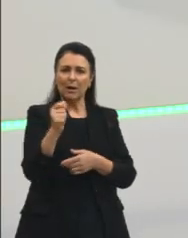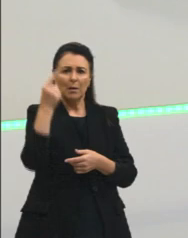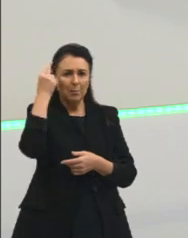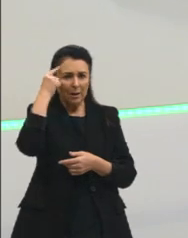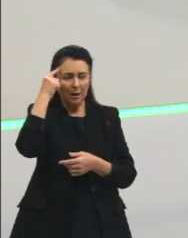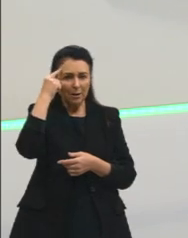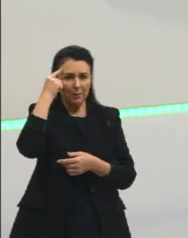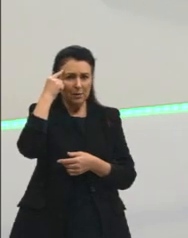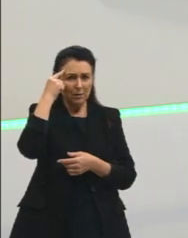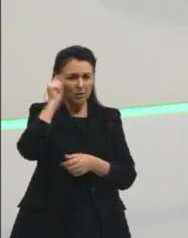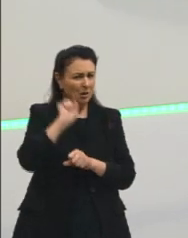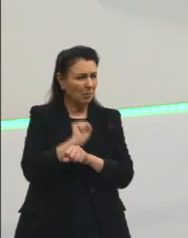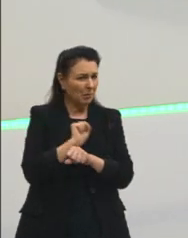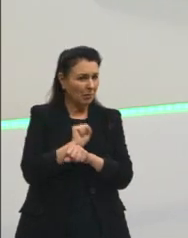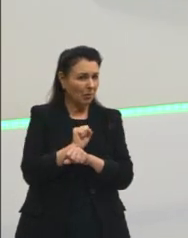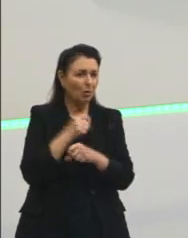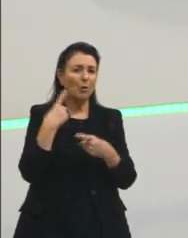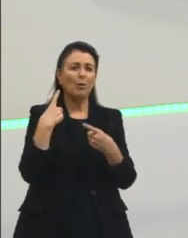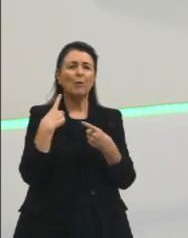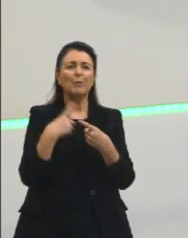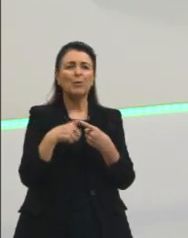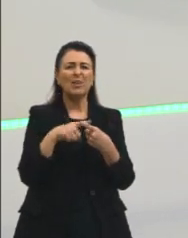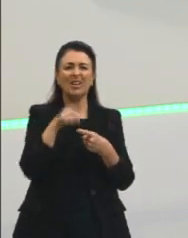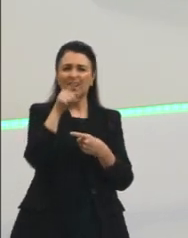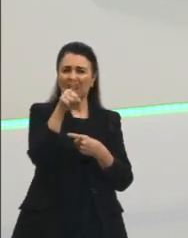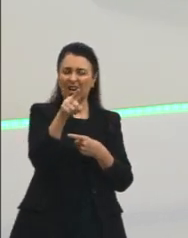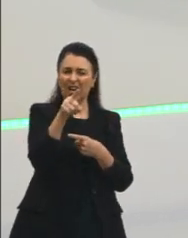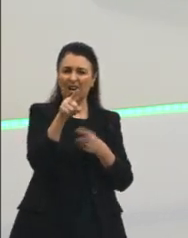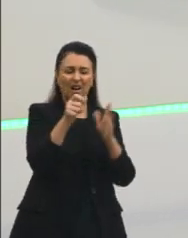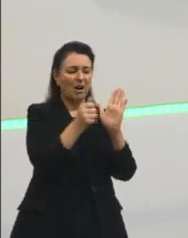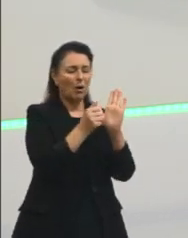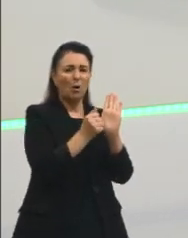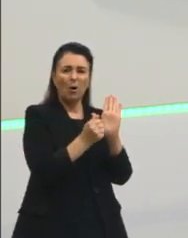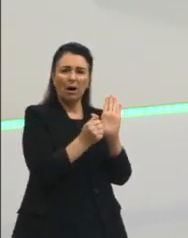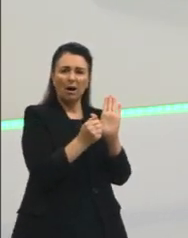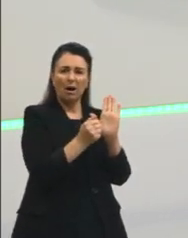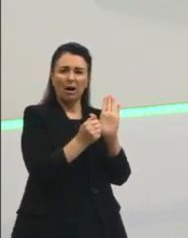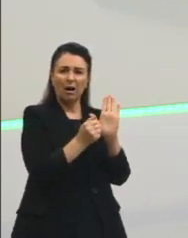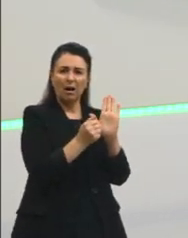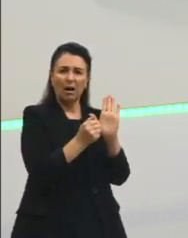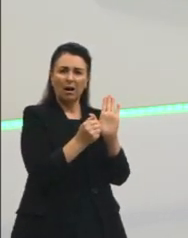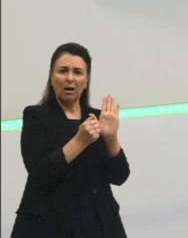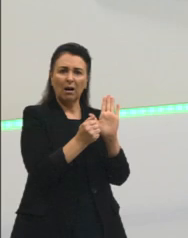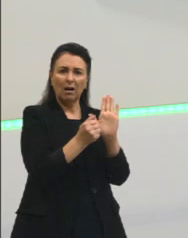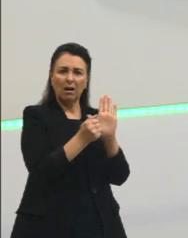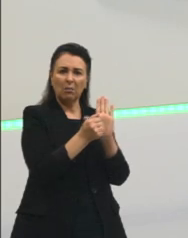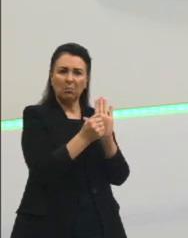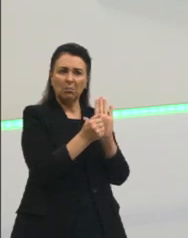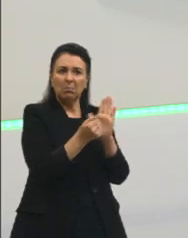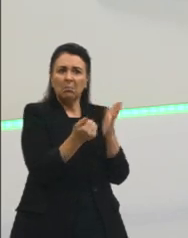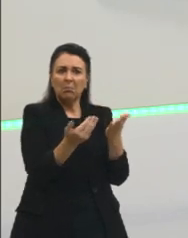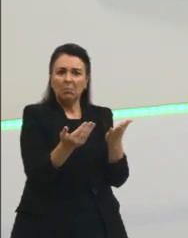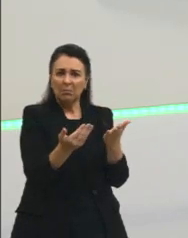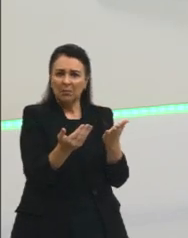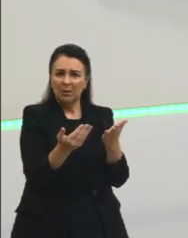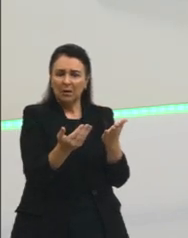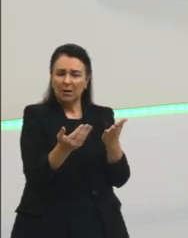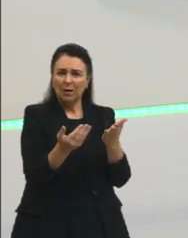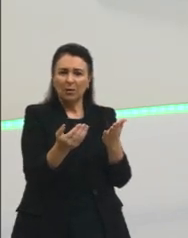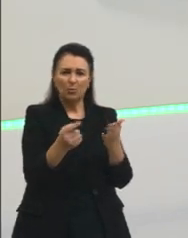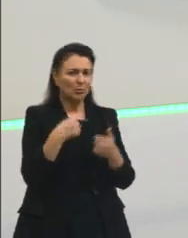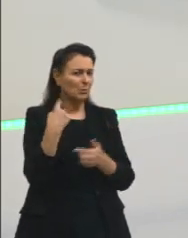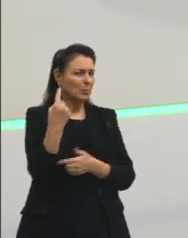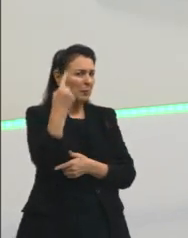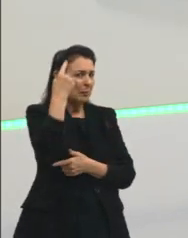pararam para pensar por que que a gente disse que isso daqui tem um som de ar é um quando a gente